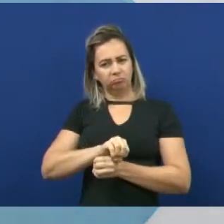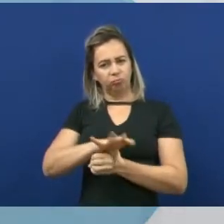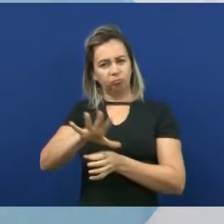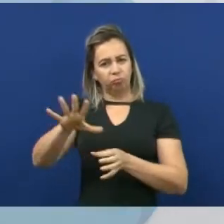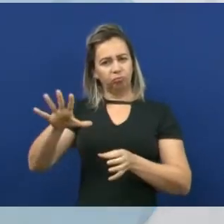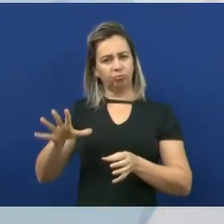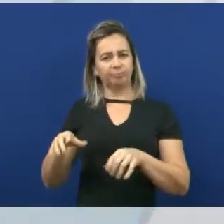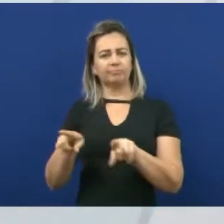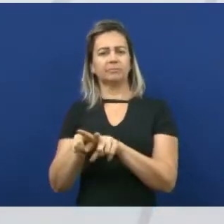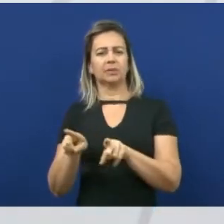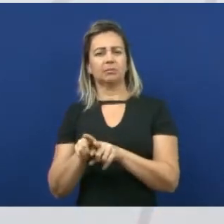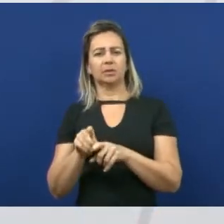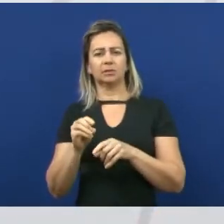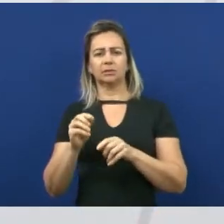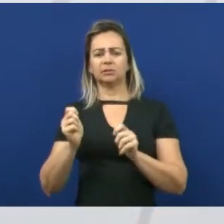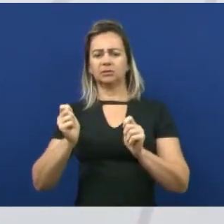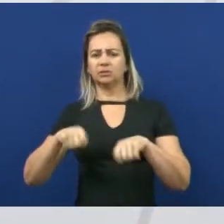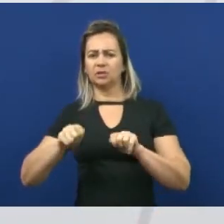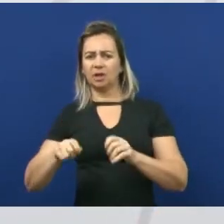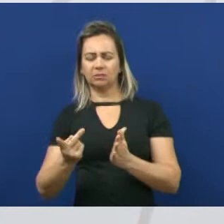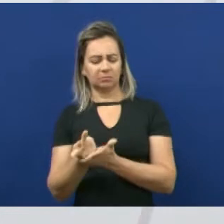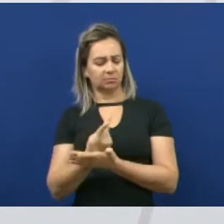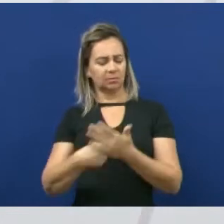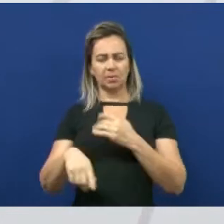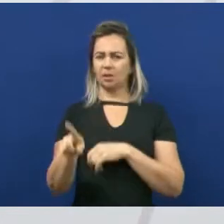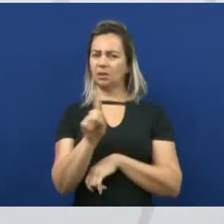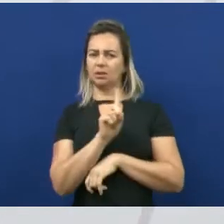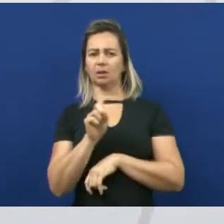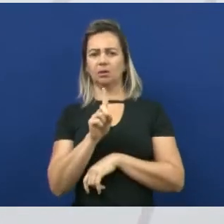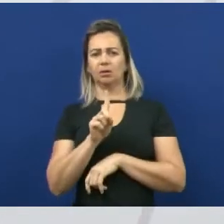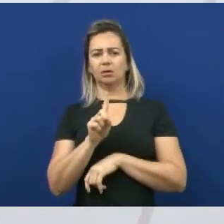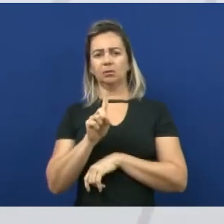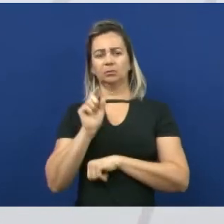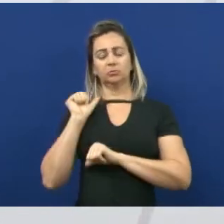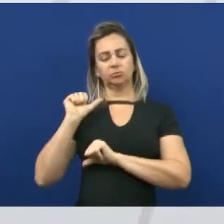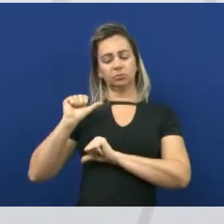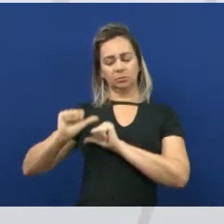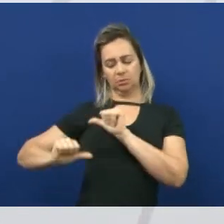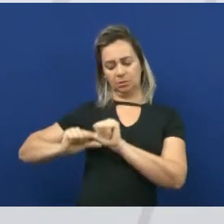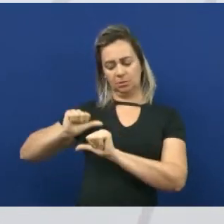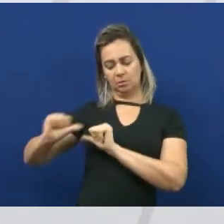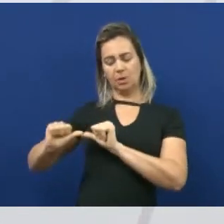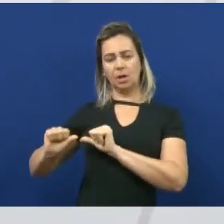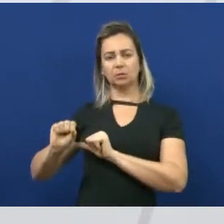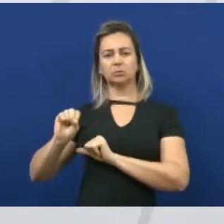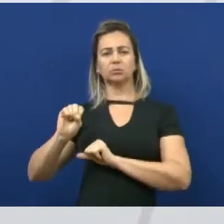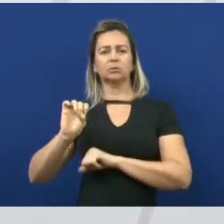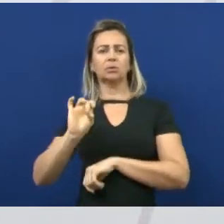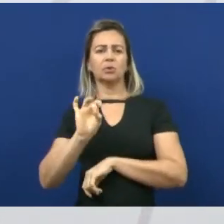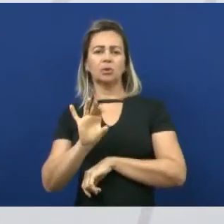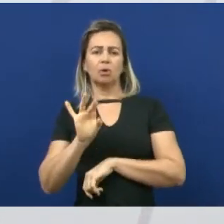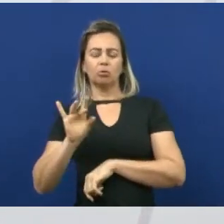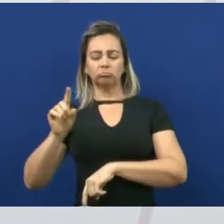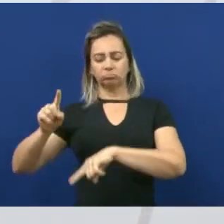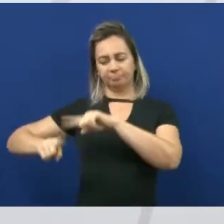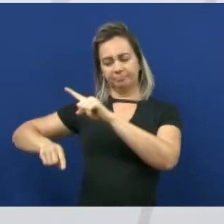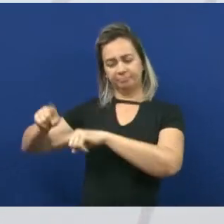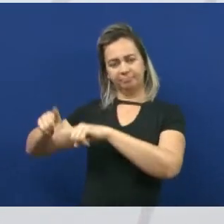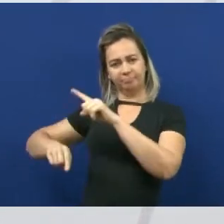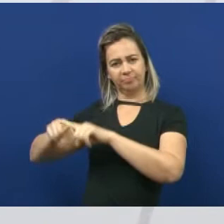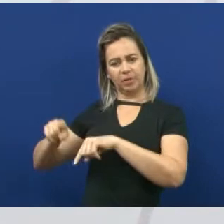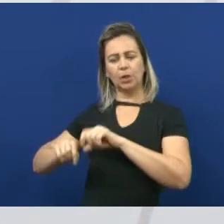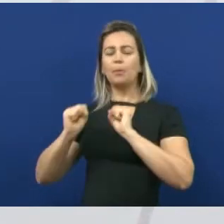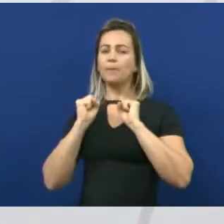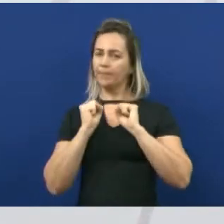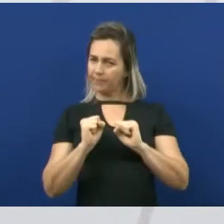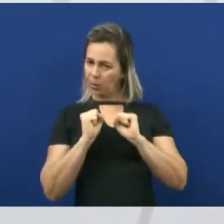escala, ela já não é mais obra de arte. Ela passa a ser um produto para ser consumido.